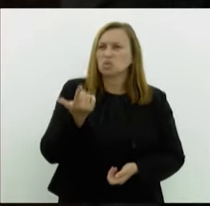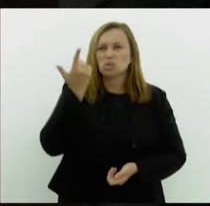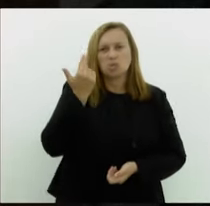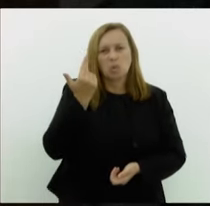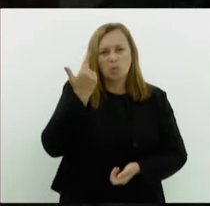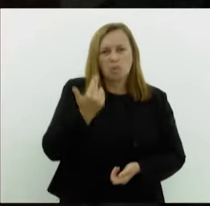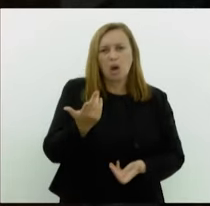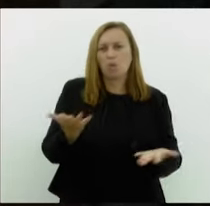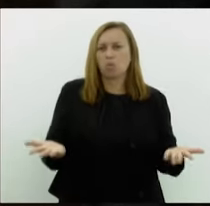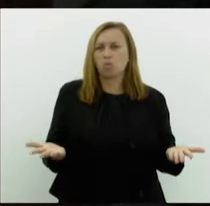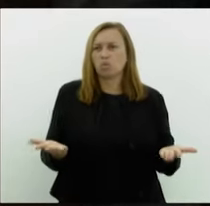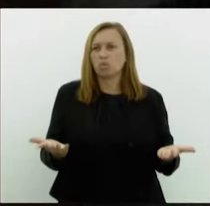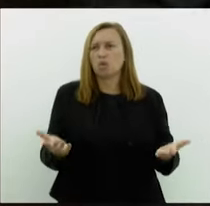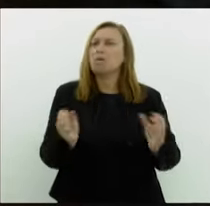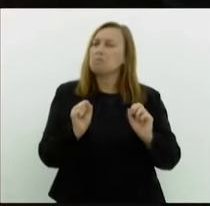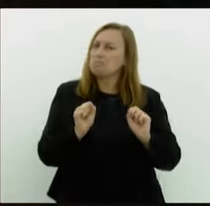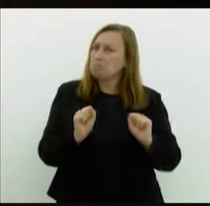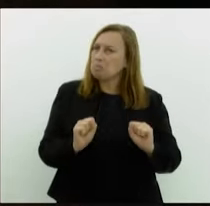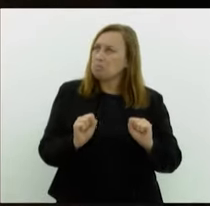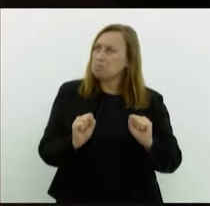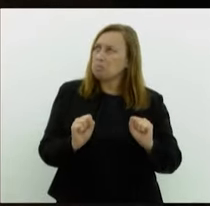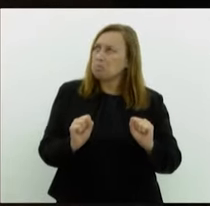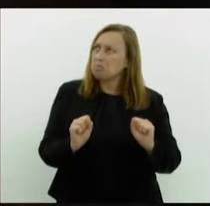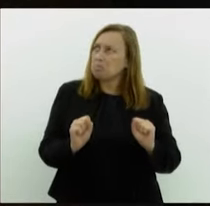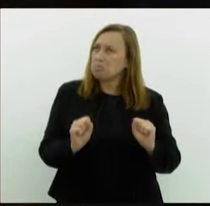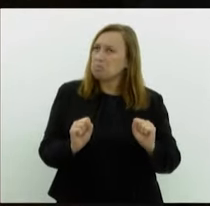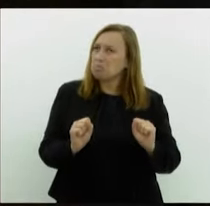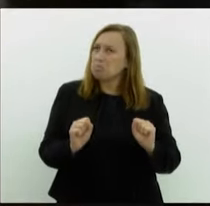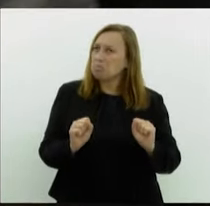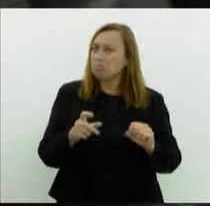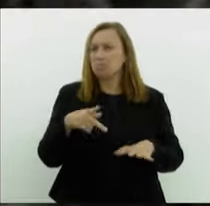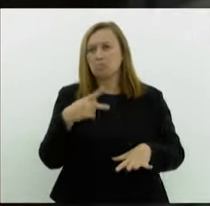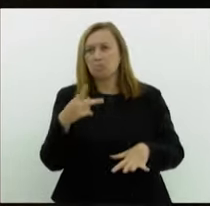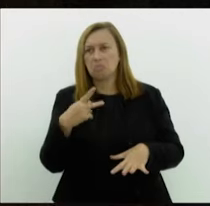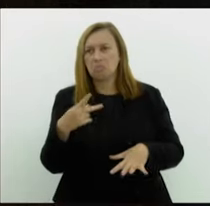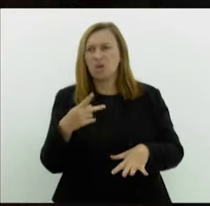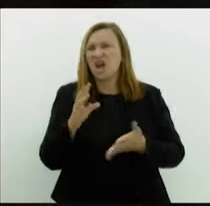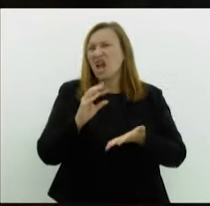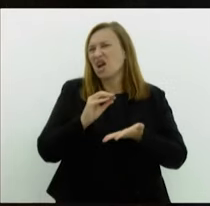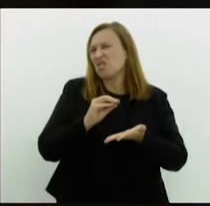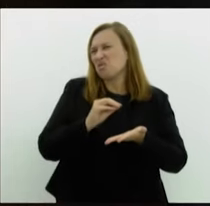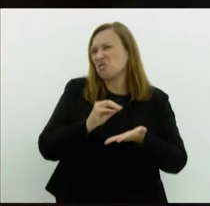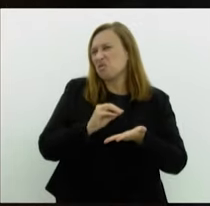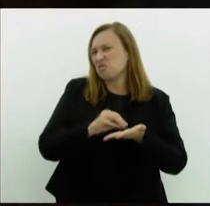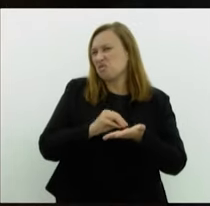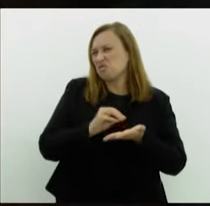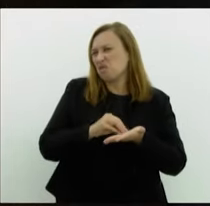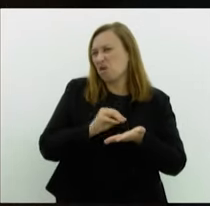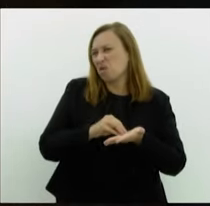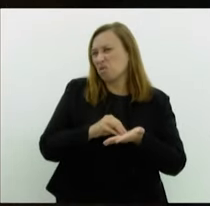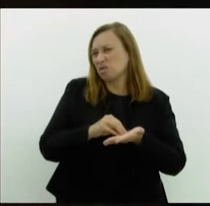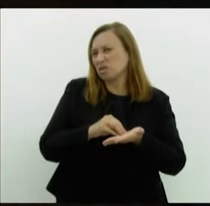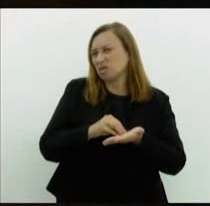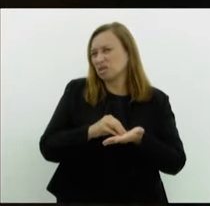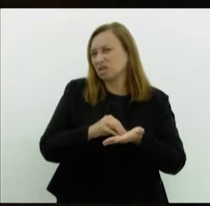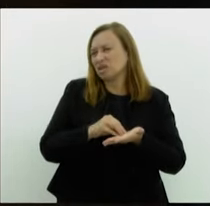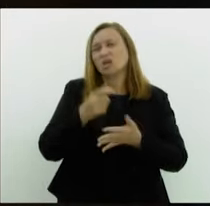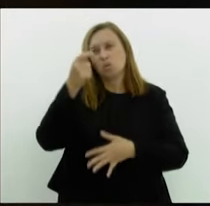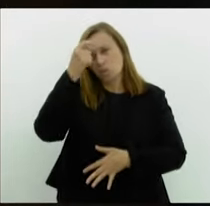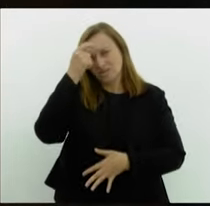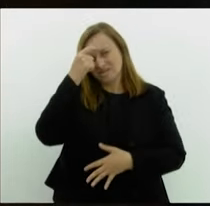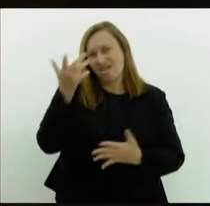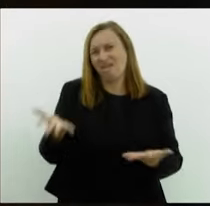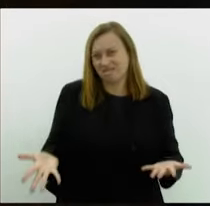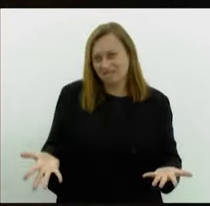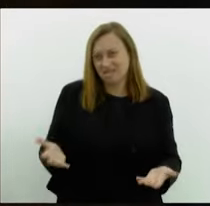também pode ser até alegado como falta de razoabilidade, você querer